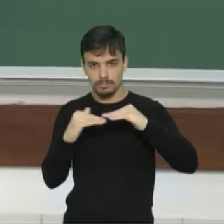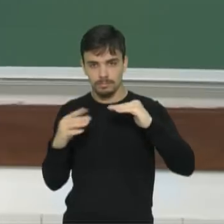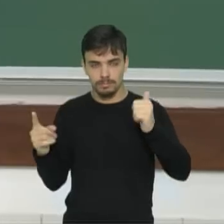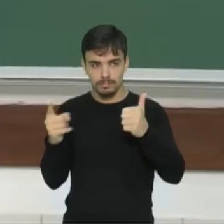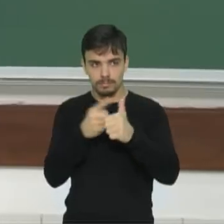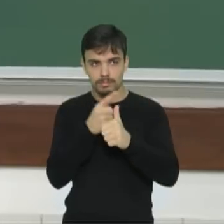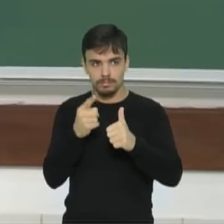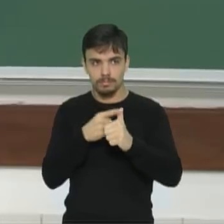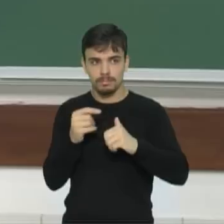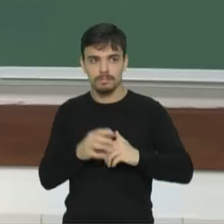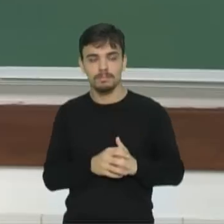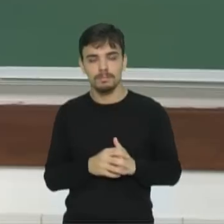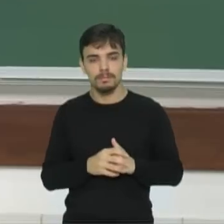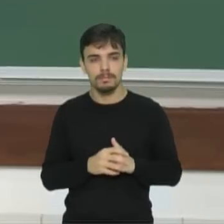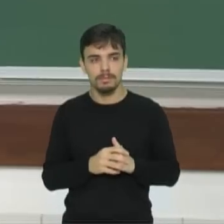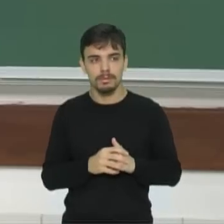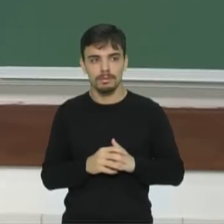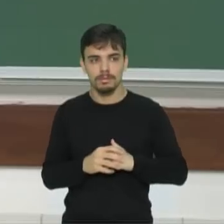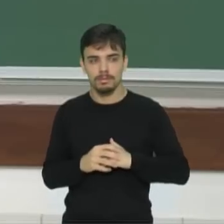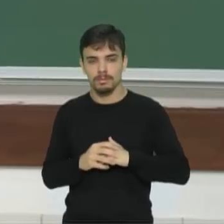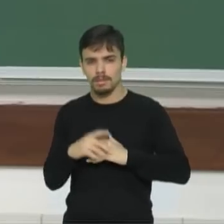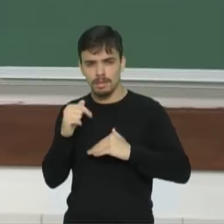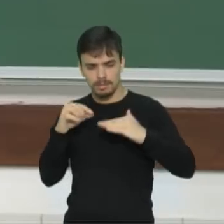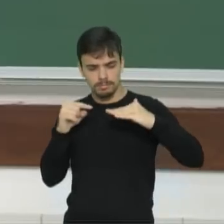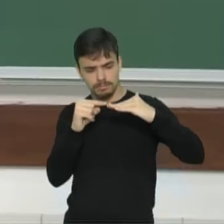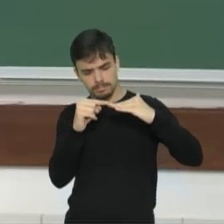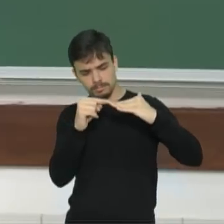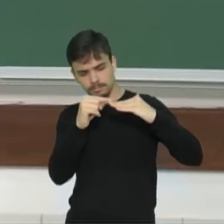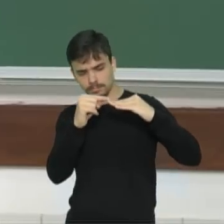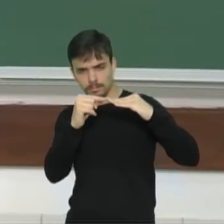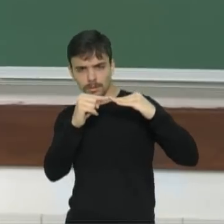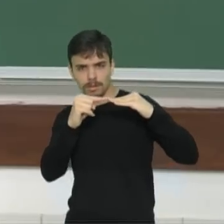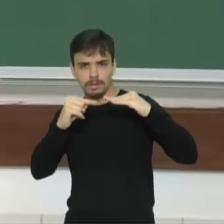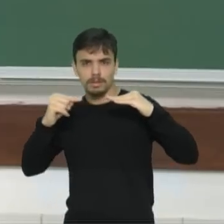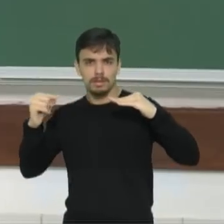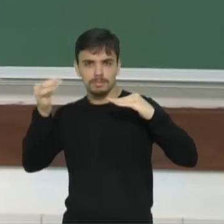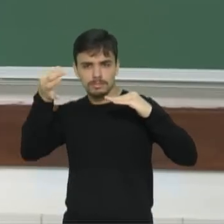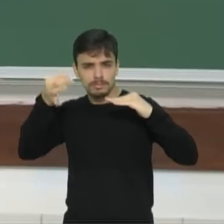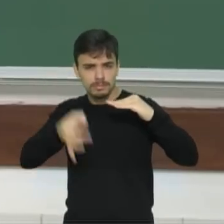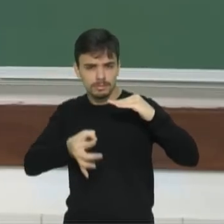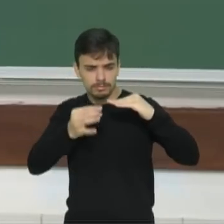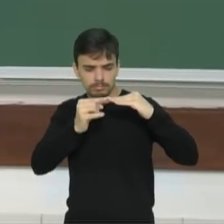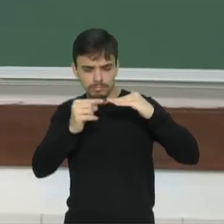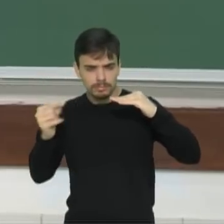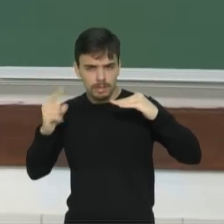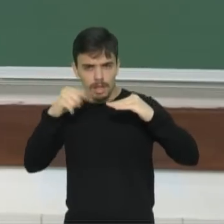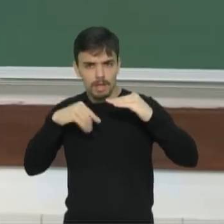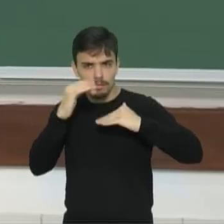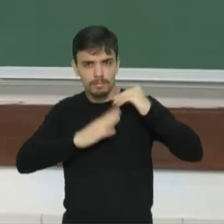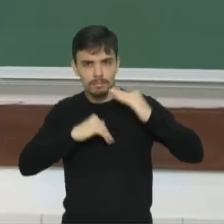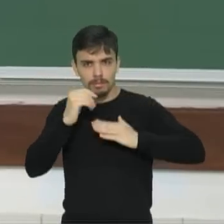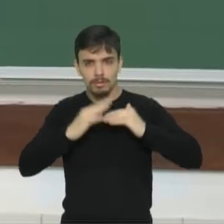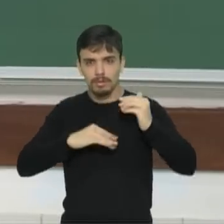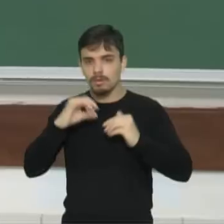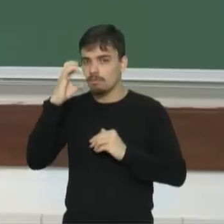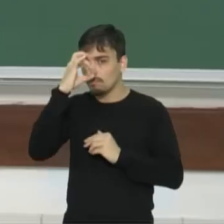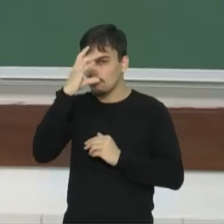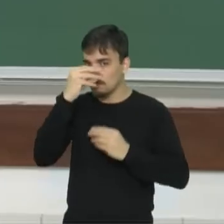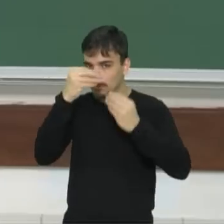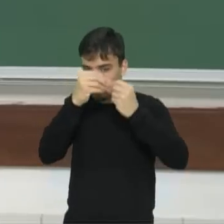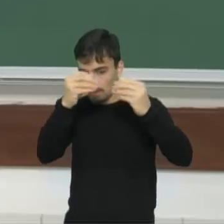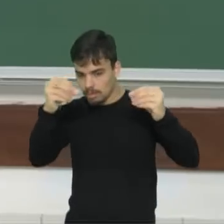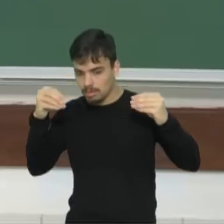parte, ou seja, ele é bem retinho, eles são fabricados com vidro derretido.